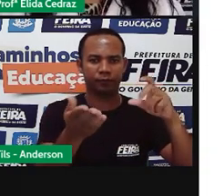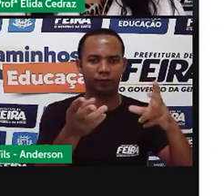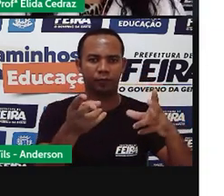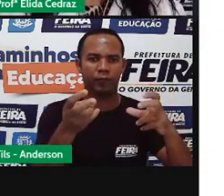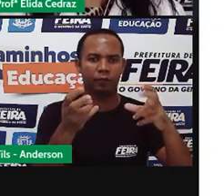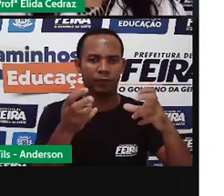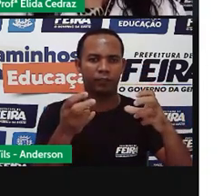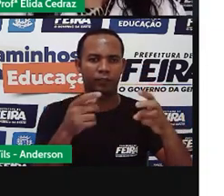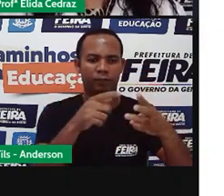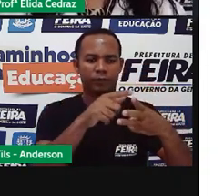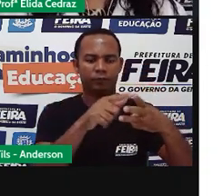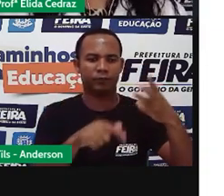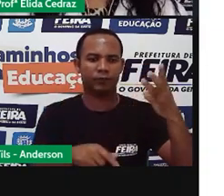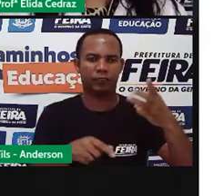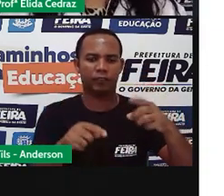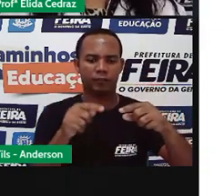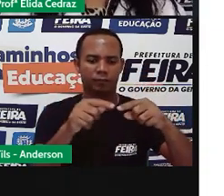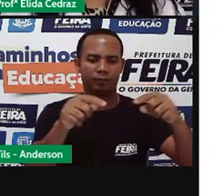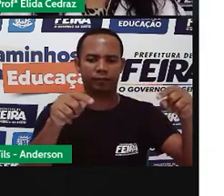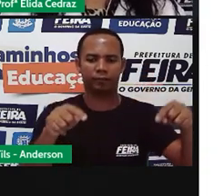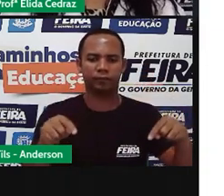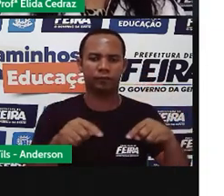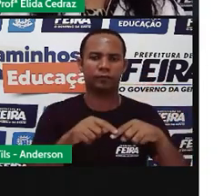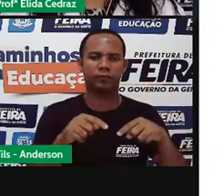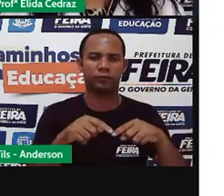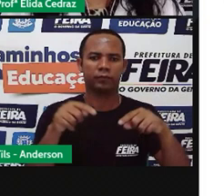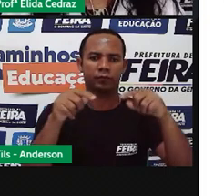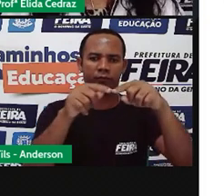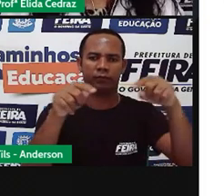Observem essas três caixas.